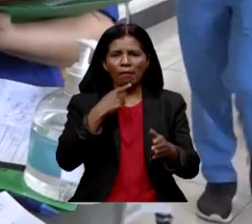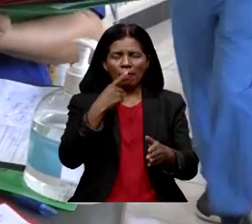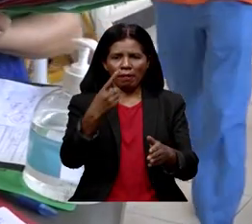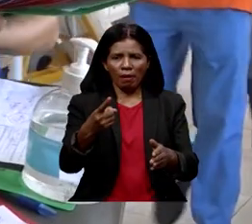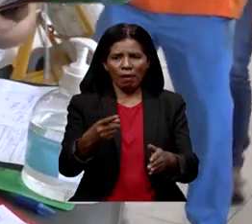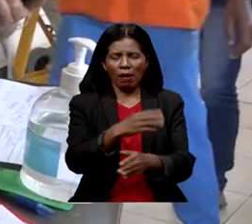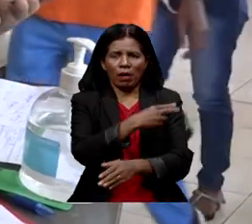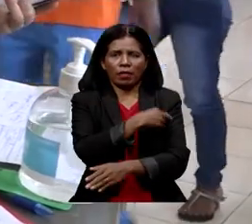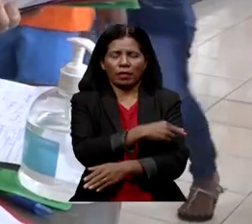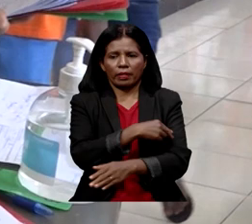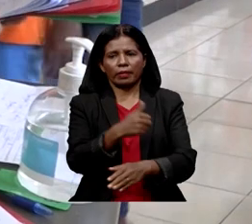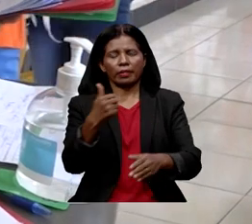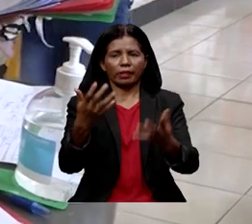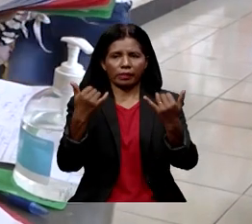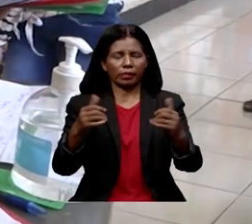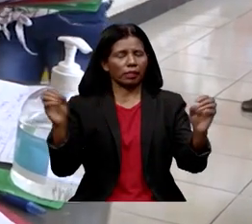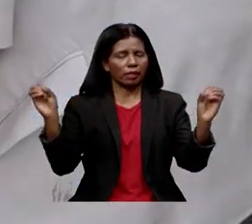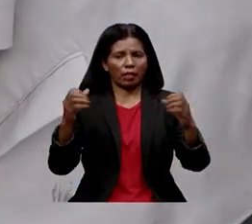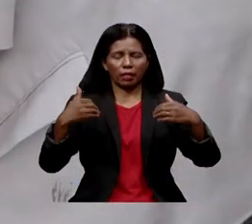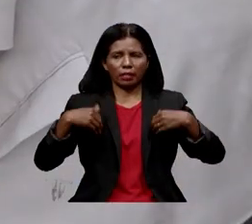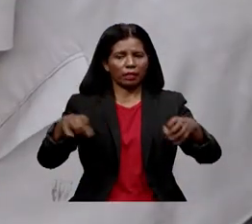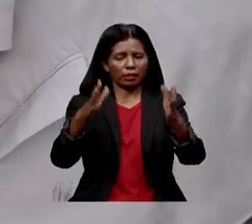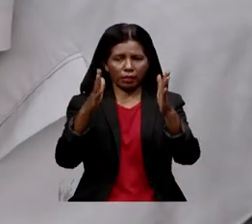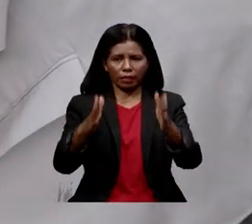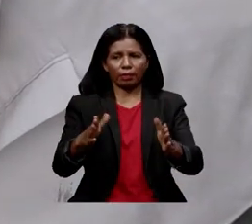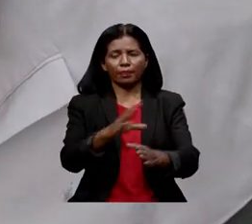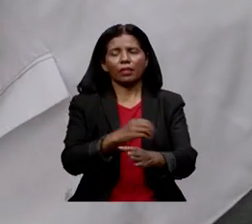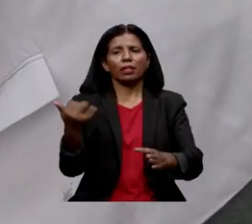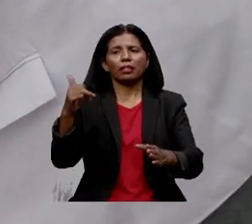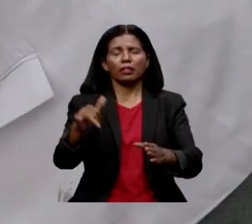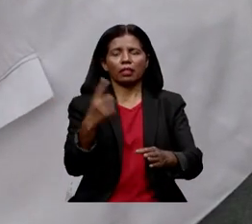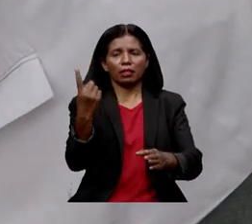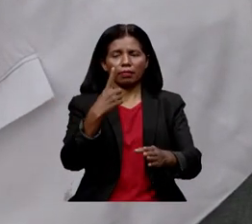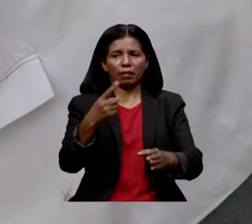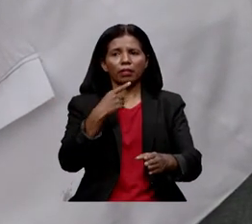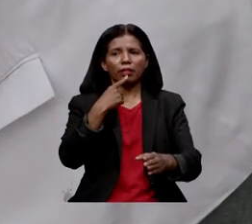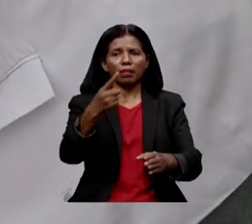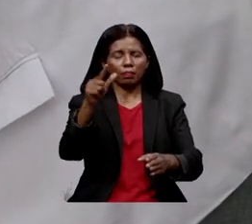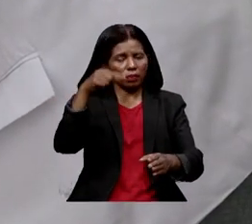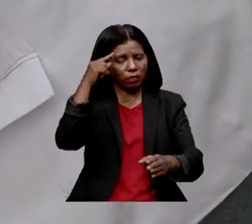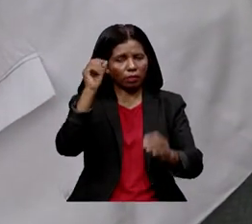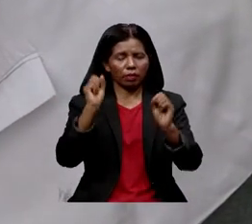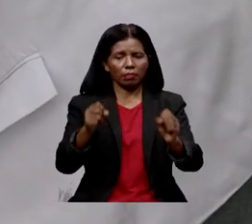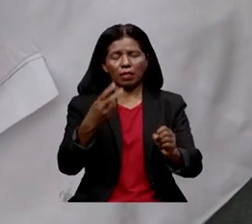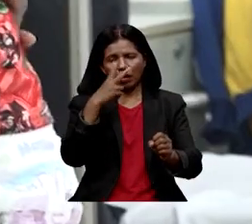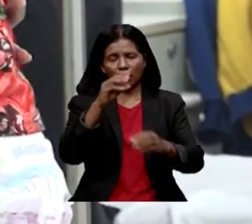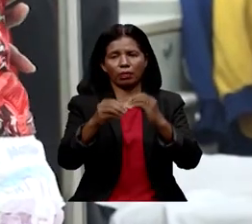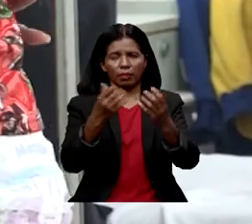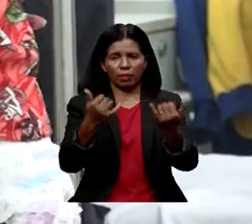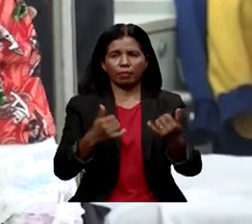que posto Saudi Balon da un de menos la recurso humano non ne sira ne parte na fate recomenda ba governo ho di bele resolve.